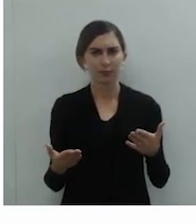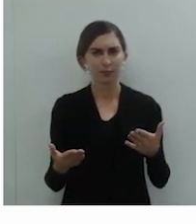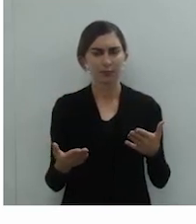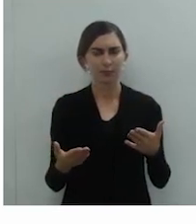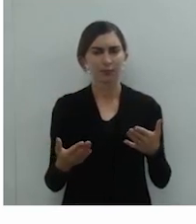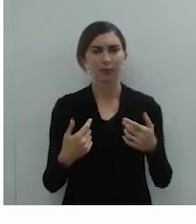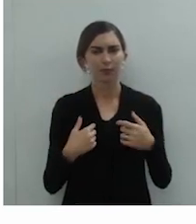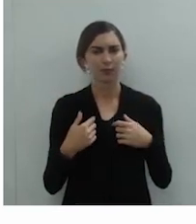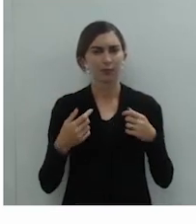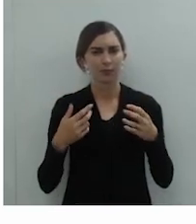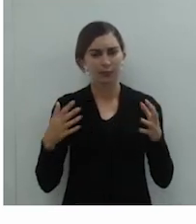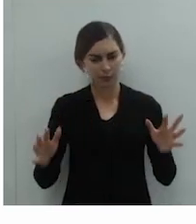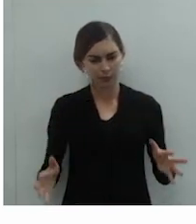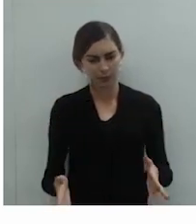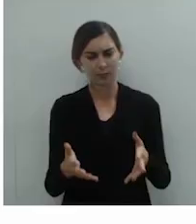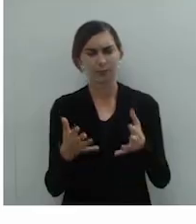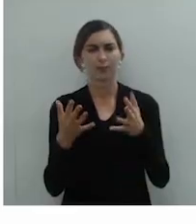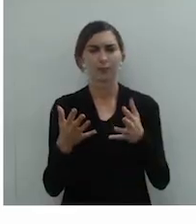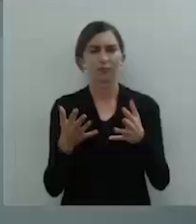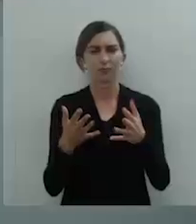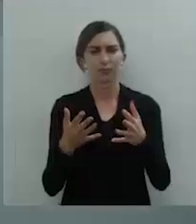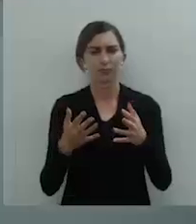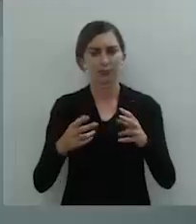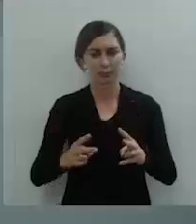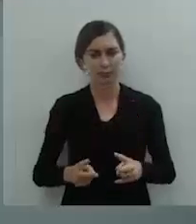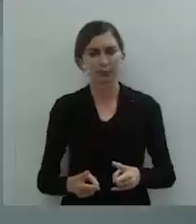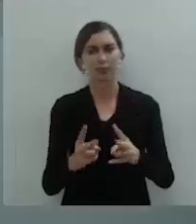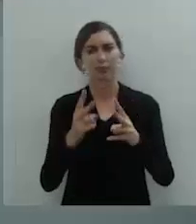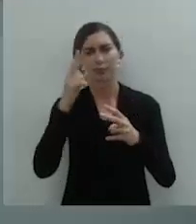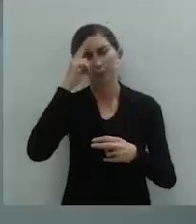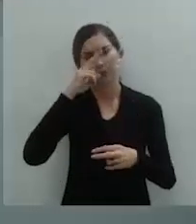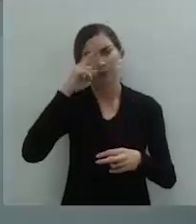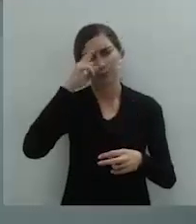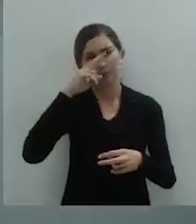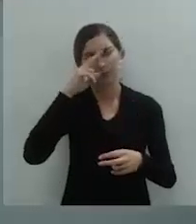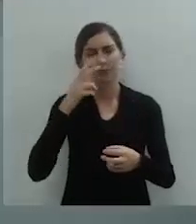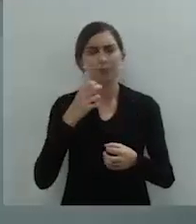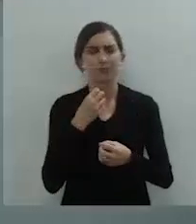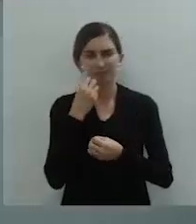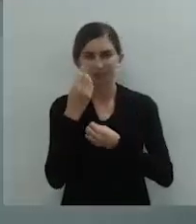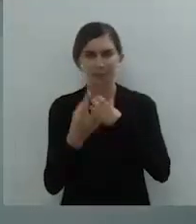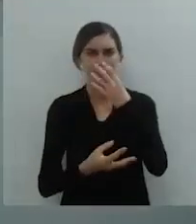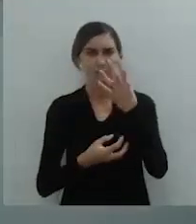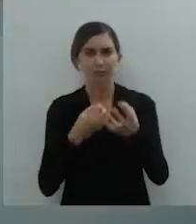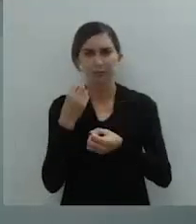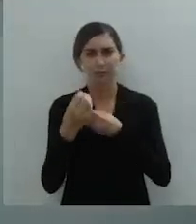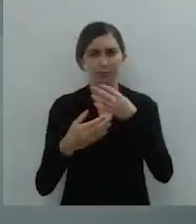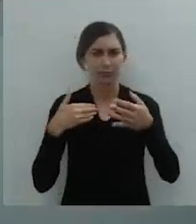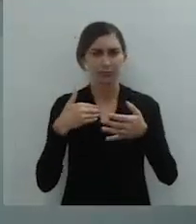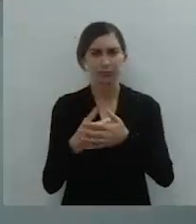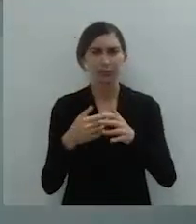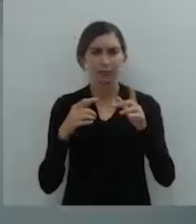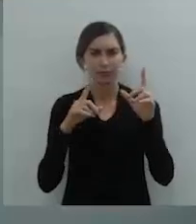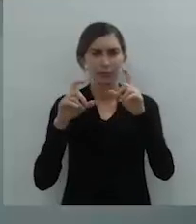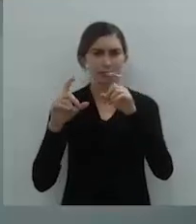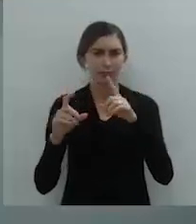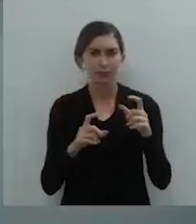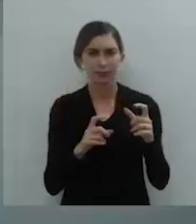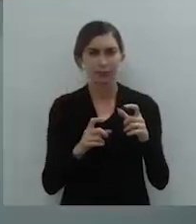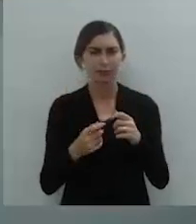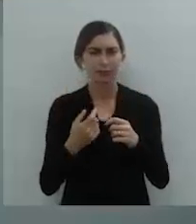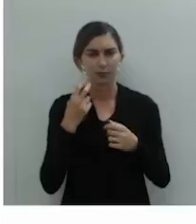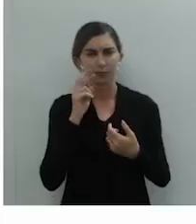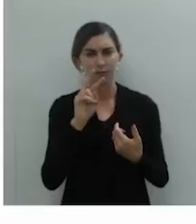Mas vamos em frente, que temos muita história para contar. Acompanhe a próxima imagem.